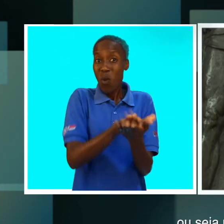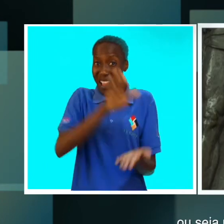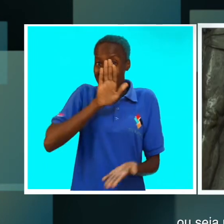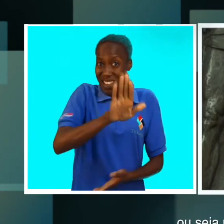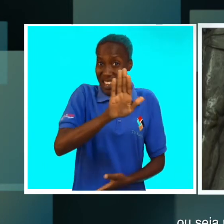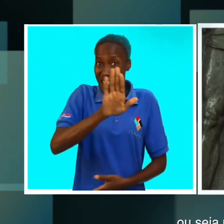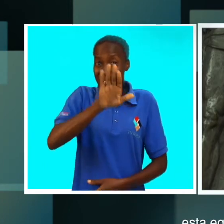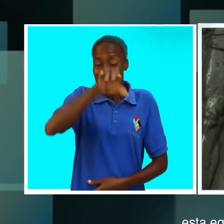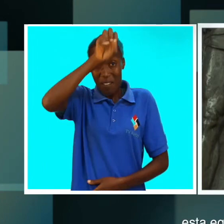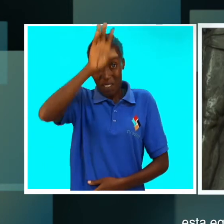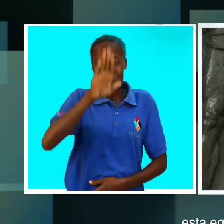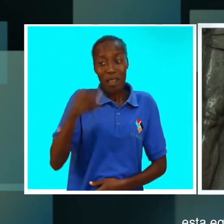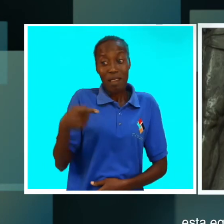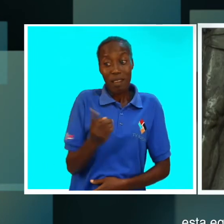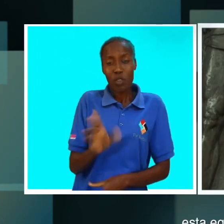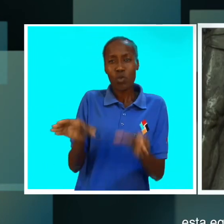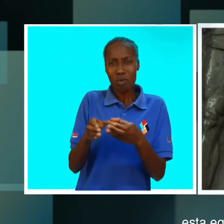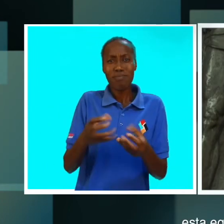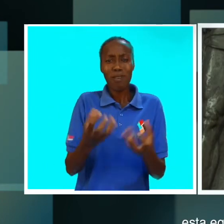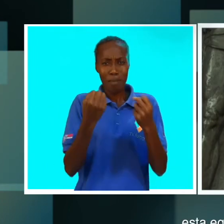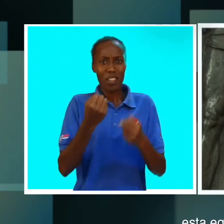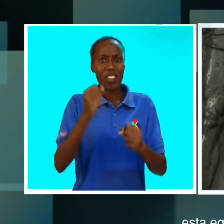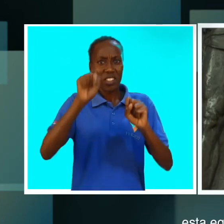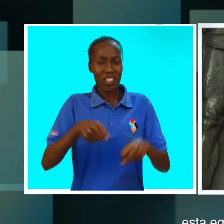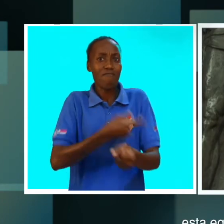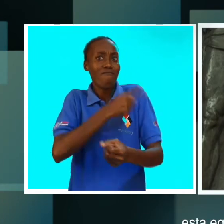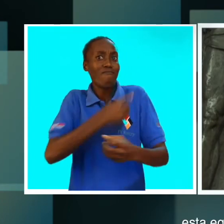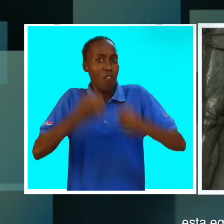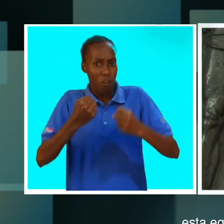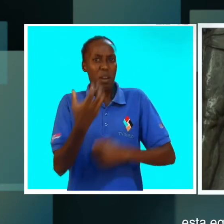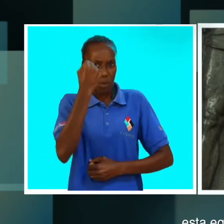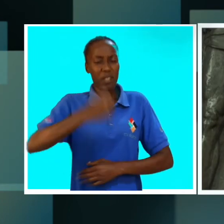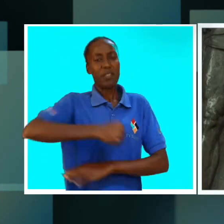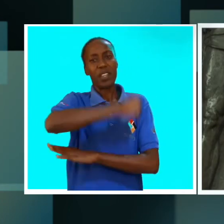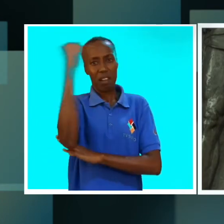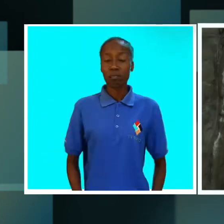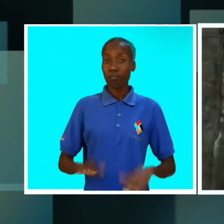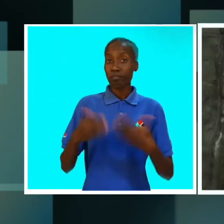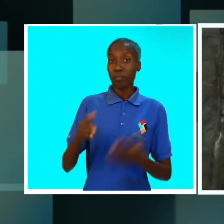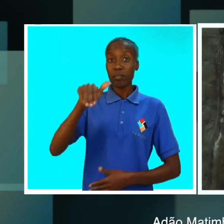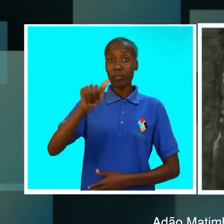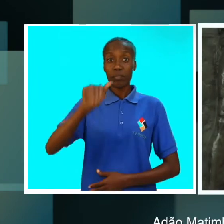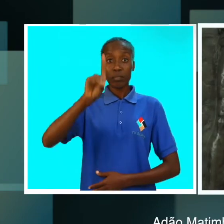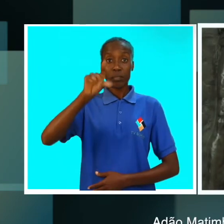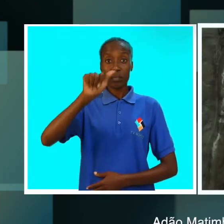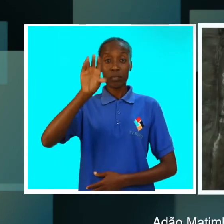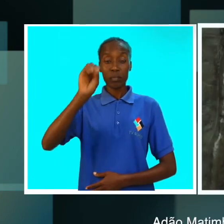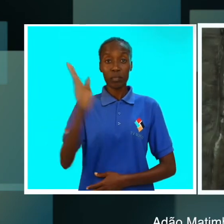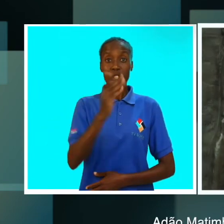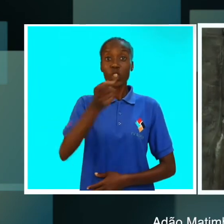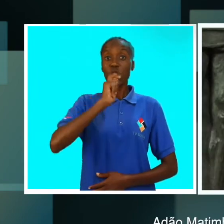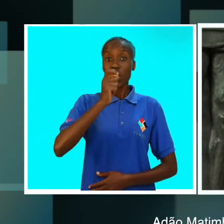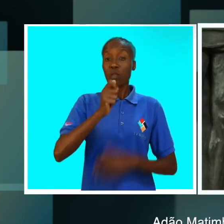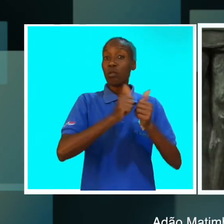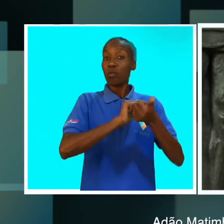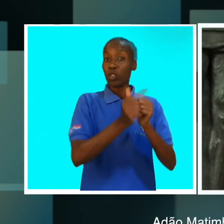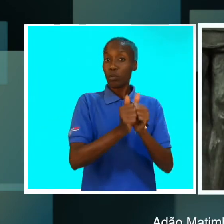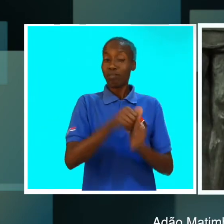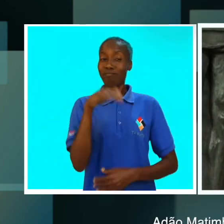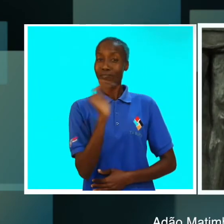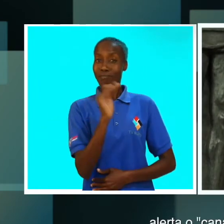seja, na cidade do Cabo, esta equipa tem potencial. Então, é possível que ganhe. Adão Matimba, jornalista